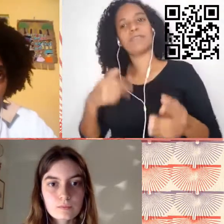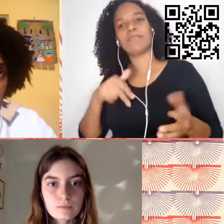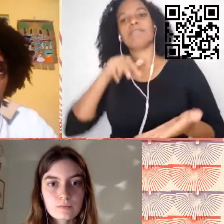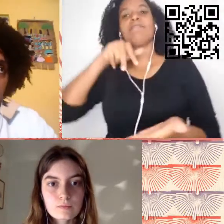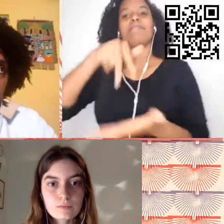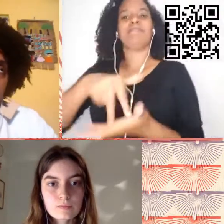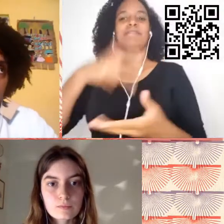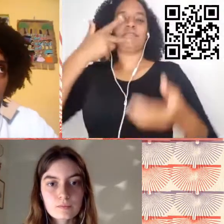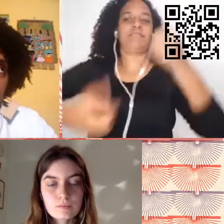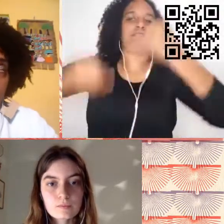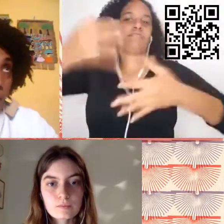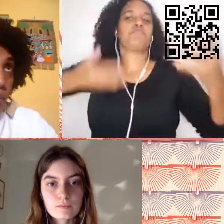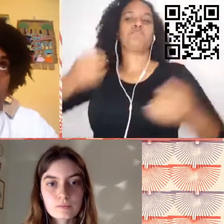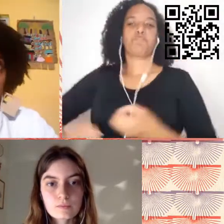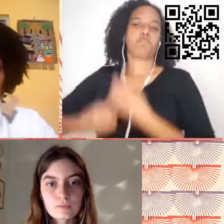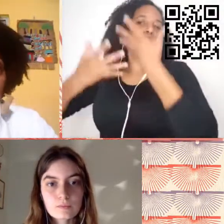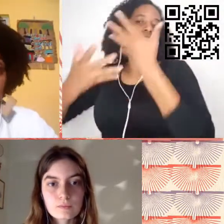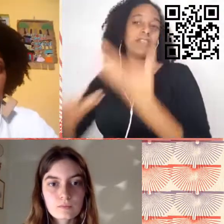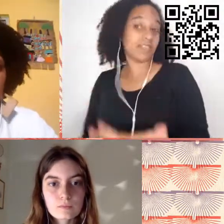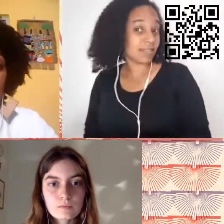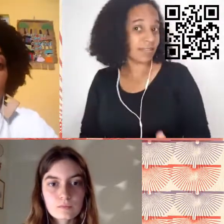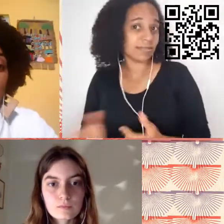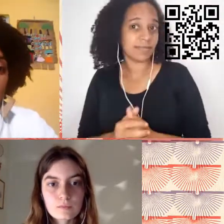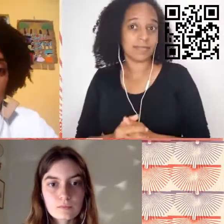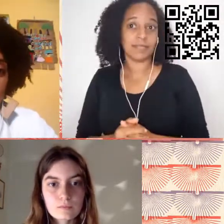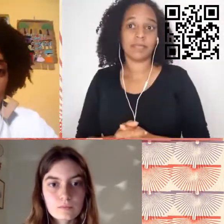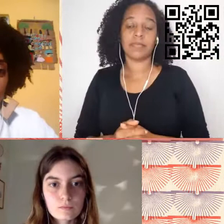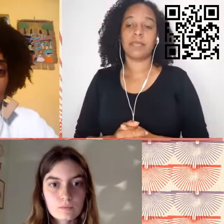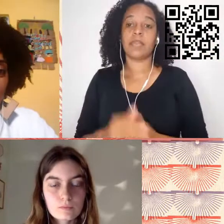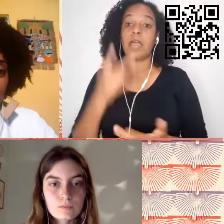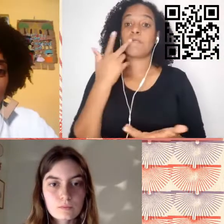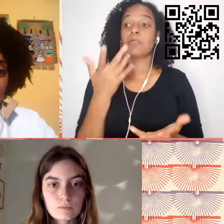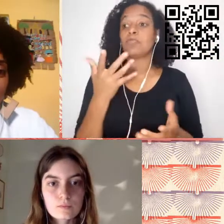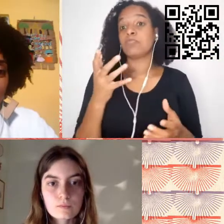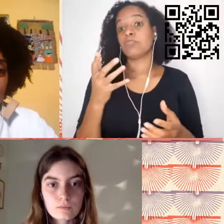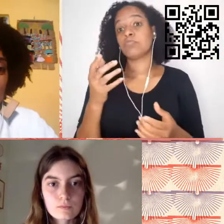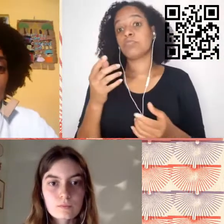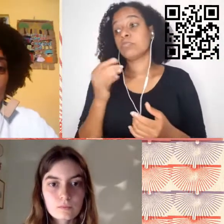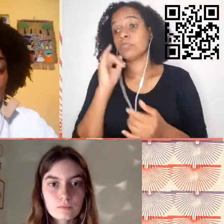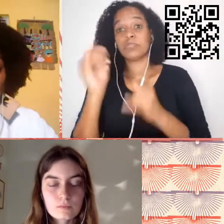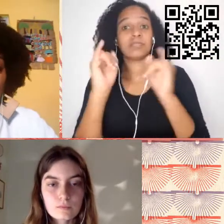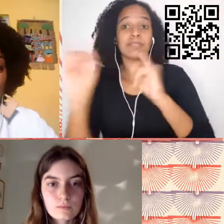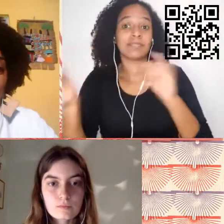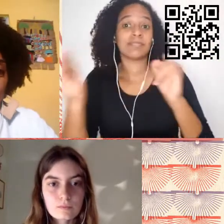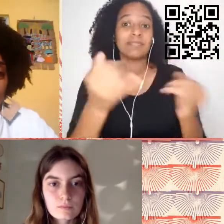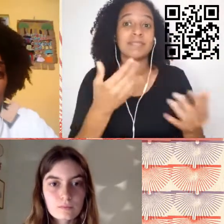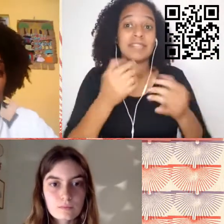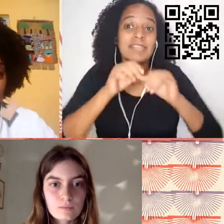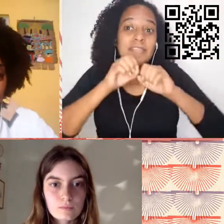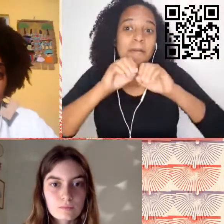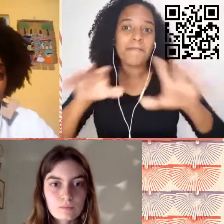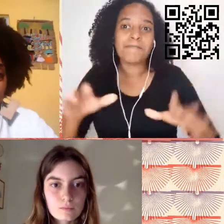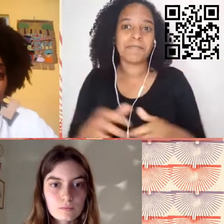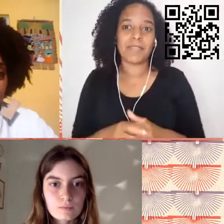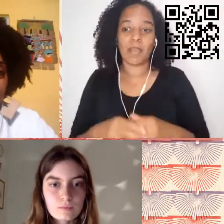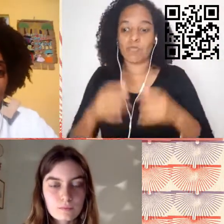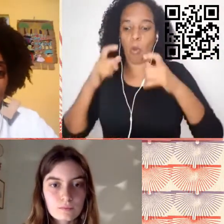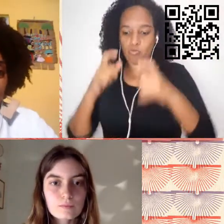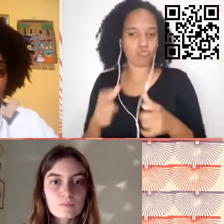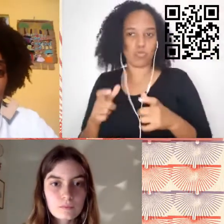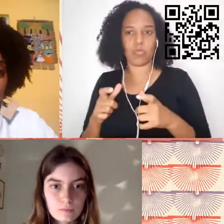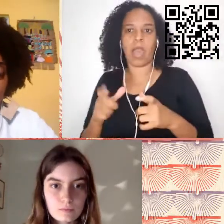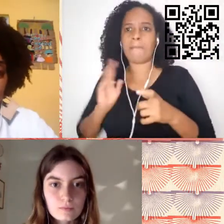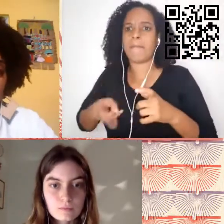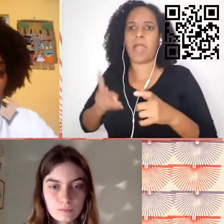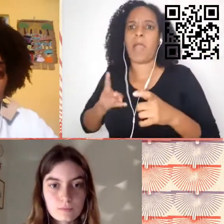contemplado. E aí é um processo de circular, né? Não é ficar num lugar fixo ali,